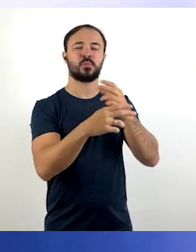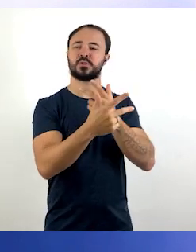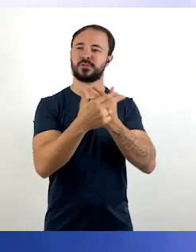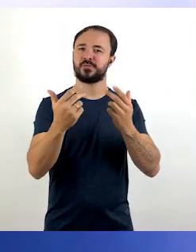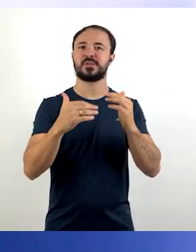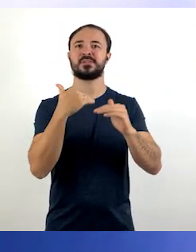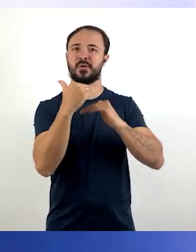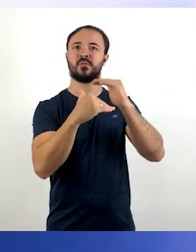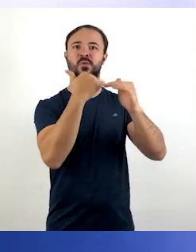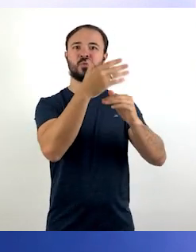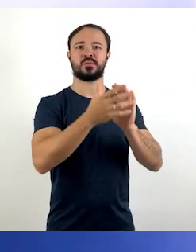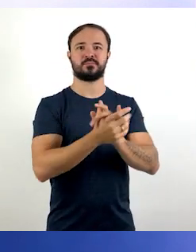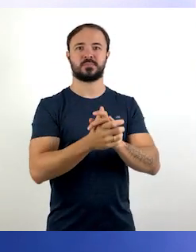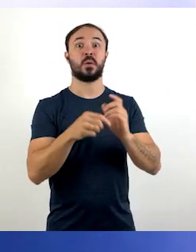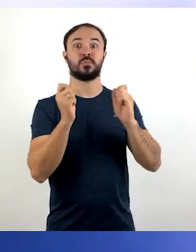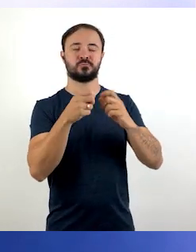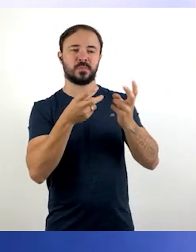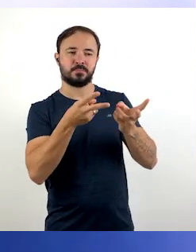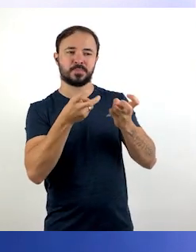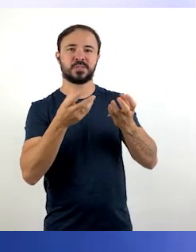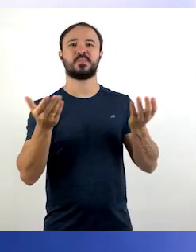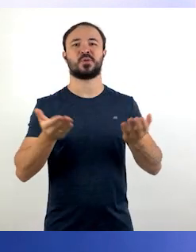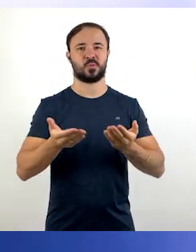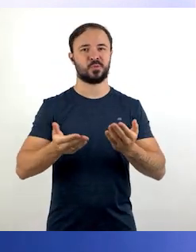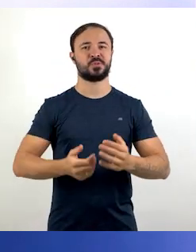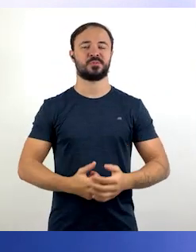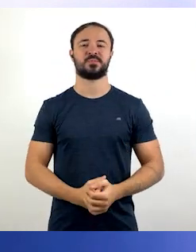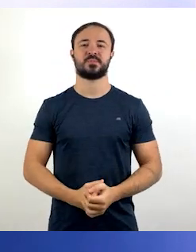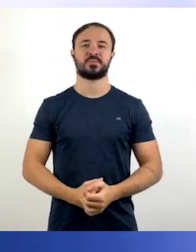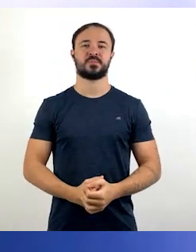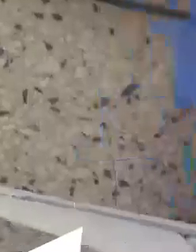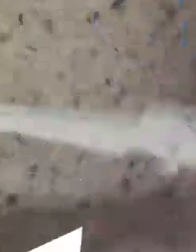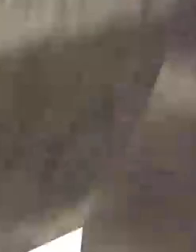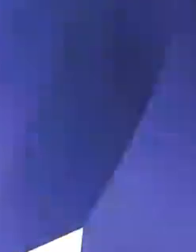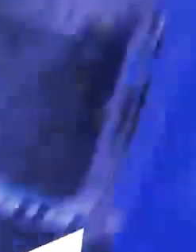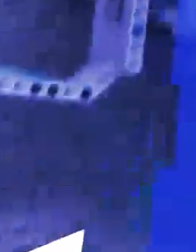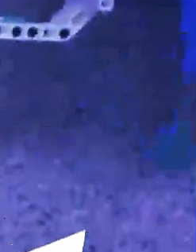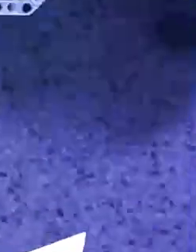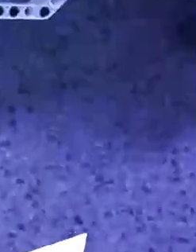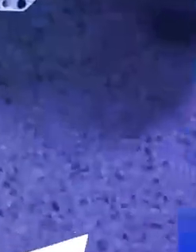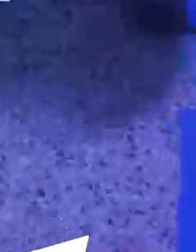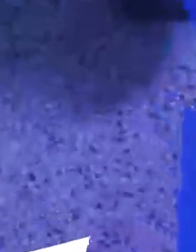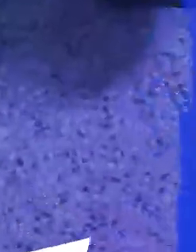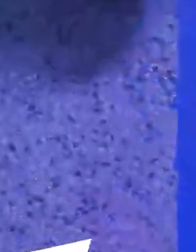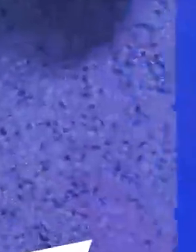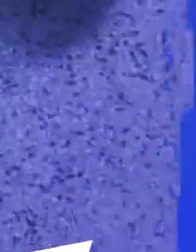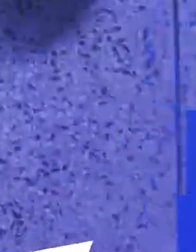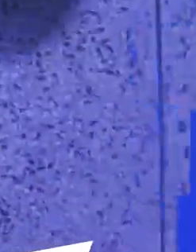e como que nós podemos identificar isso nos dias atuais.